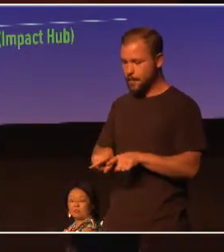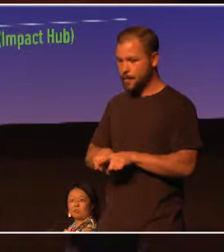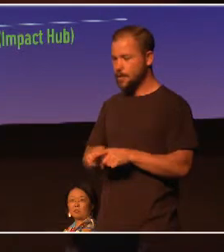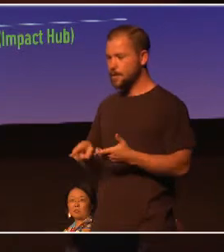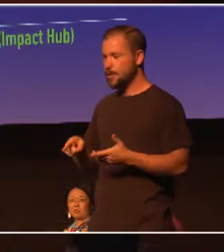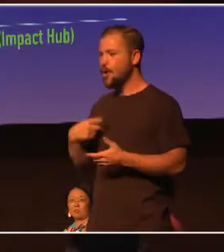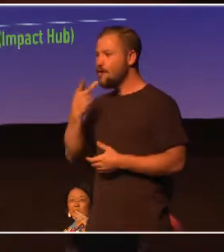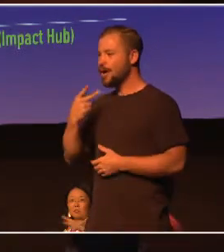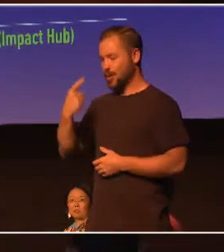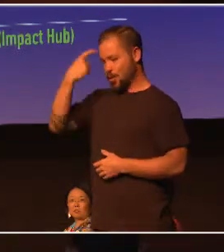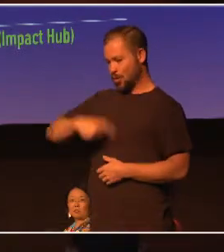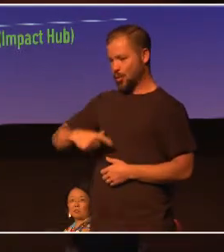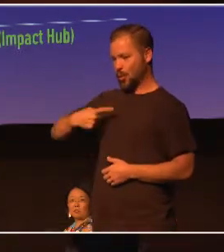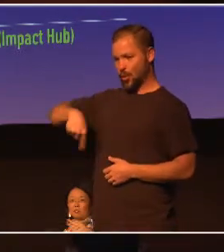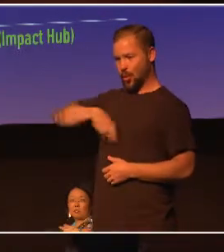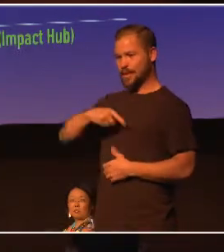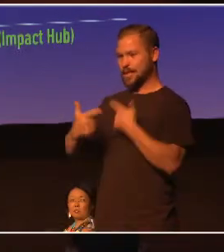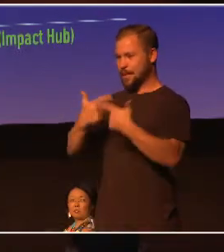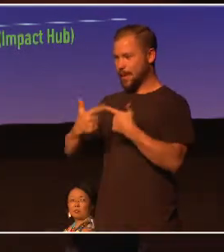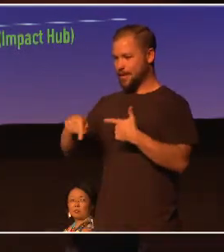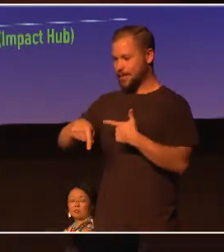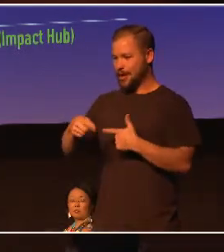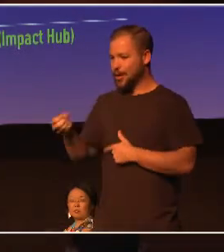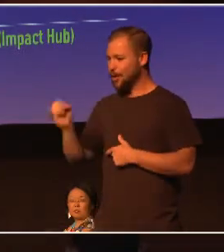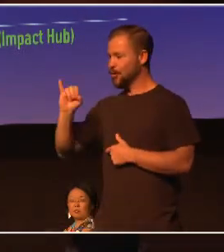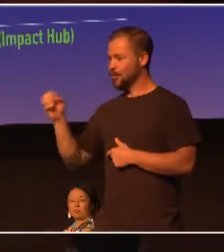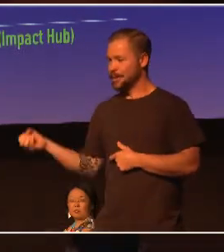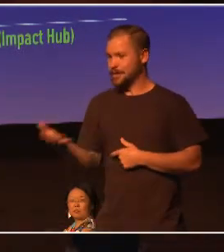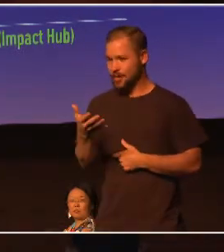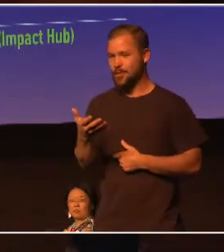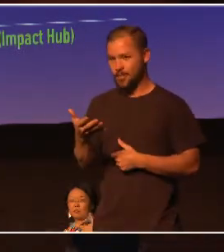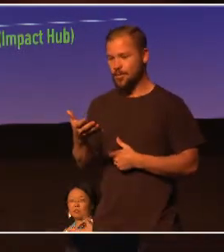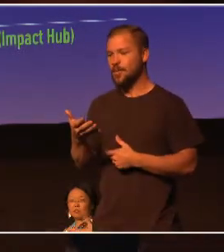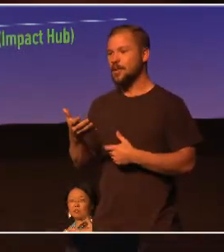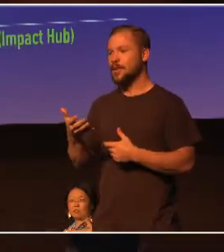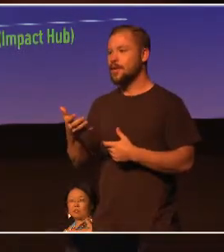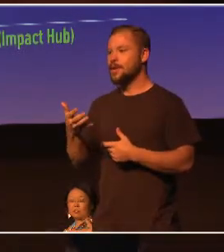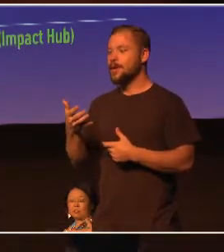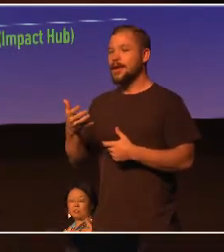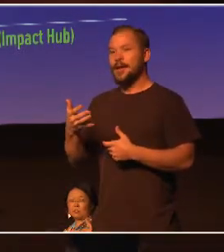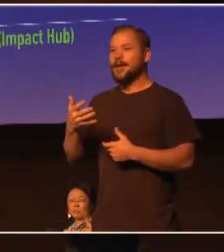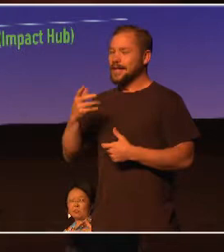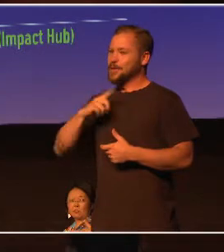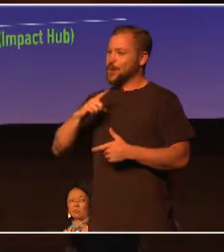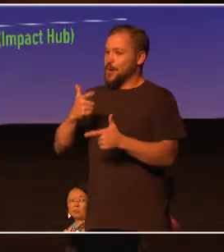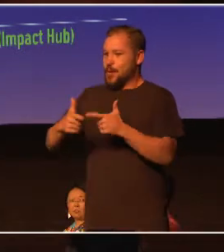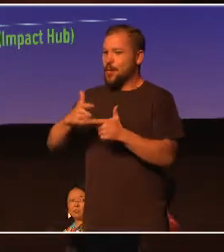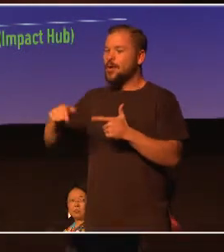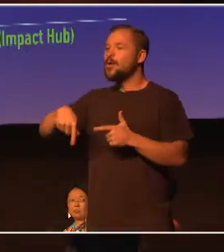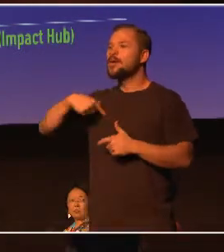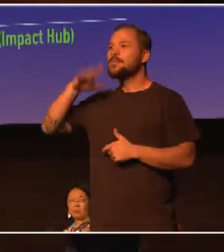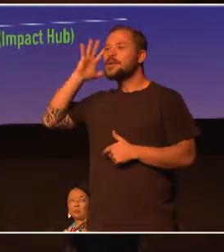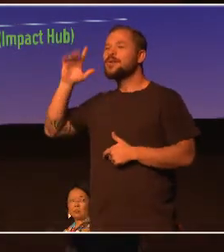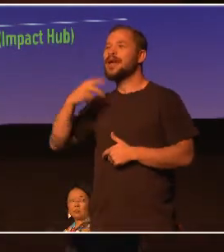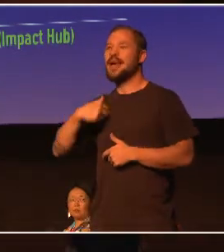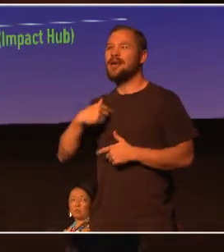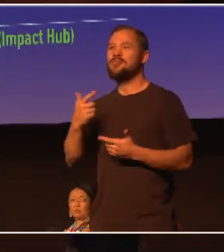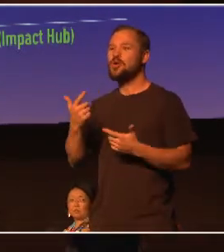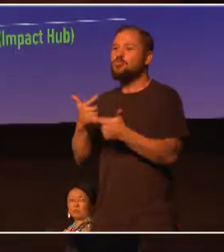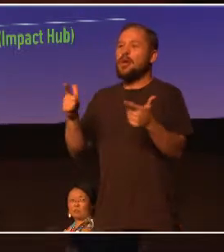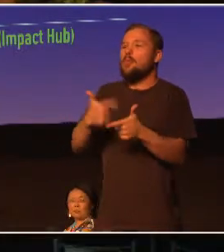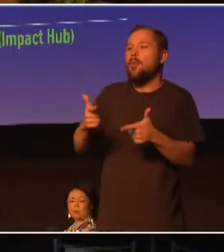chamando a gente que trabalha com inovação social de alguma forma. Acho que a gente tem uma armadilha ainda maior, que é achar que a gente está livre disso,